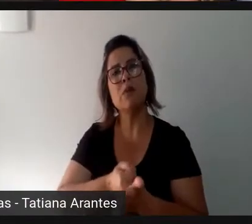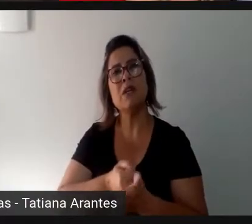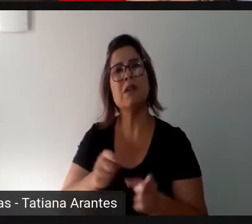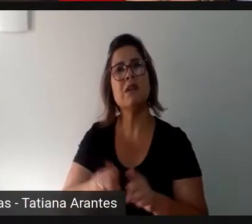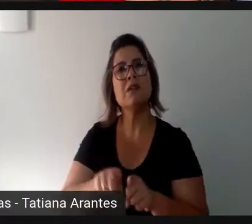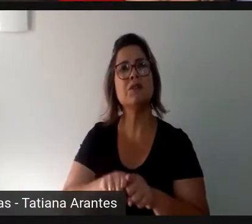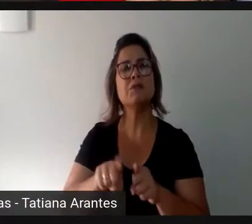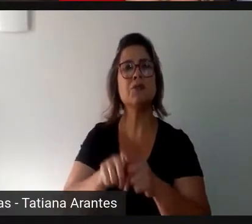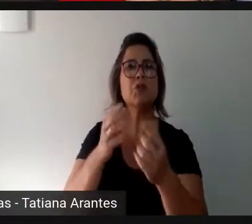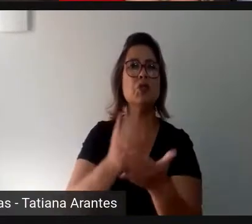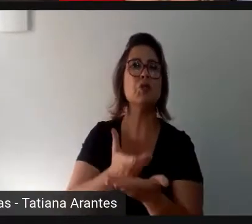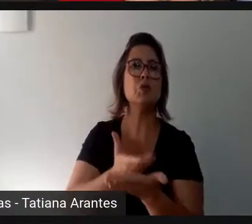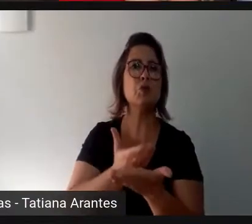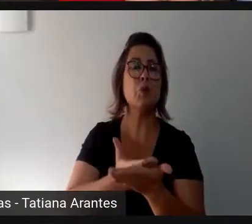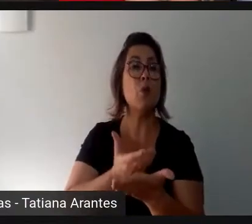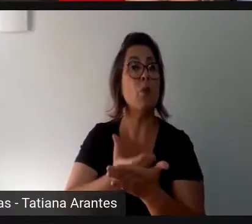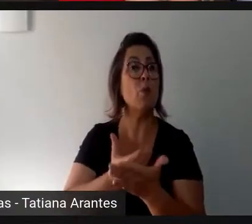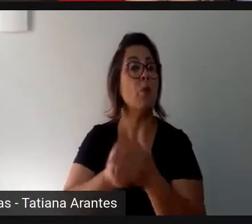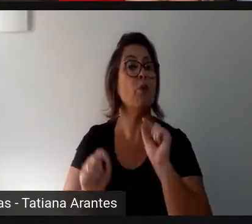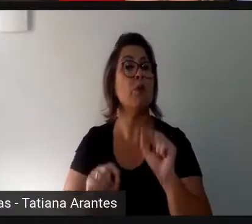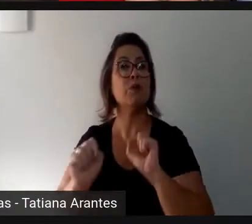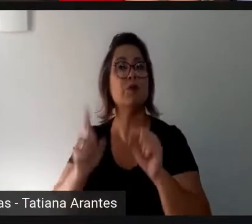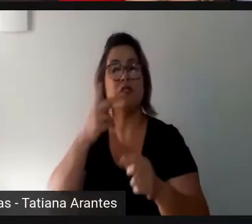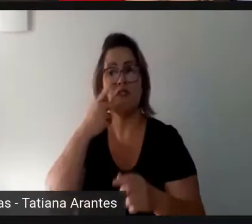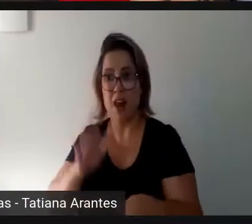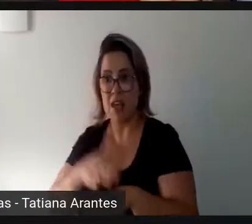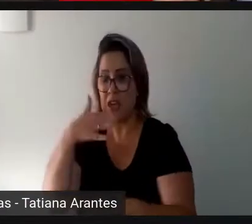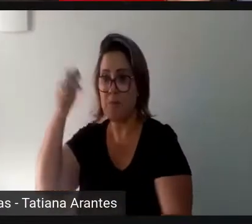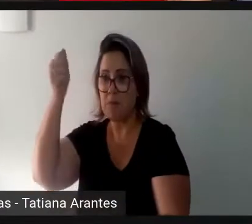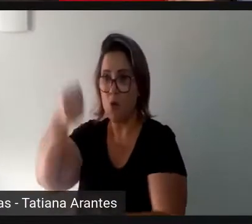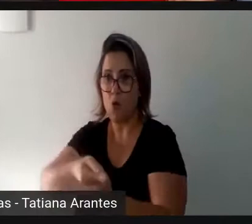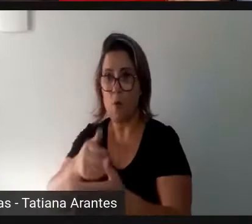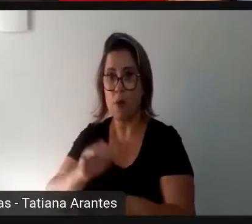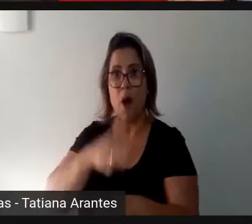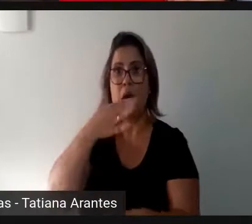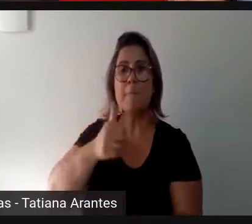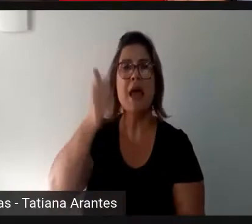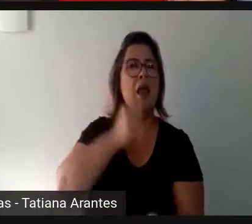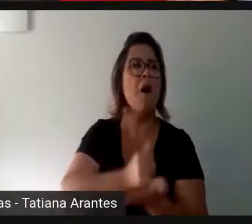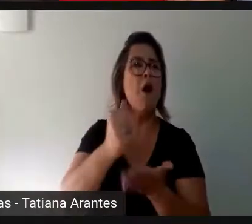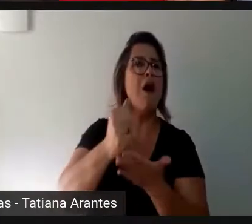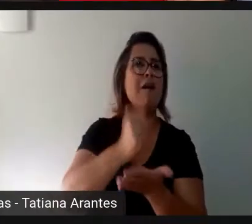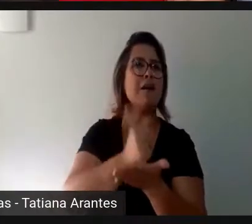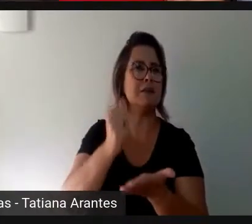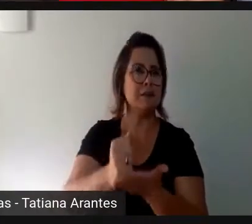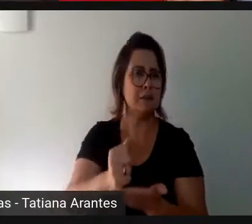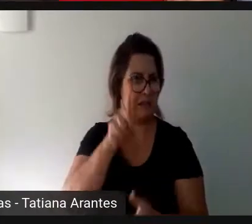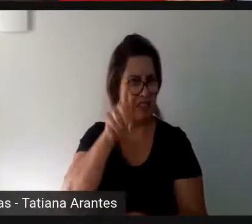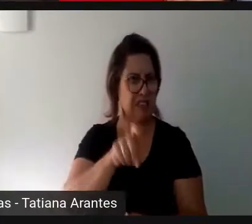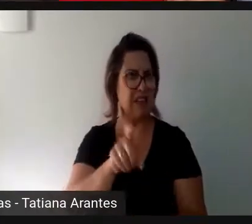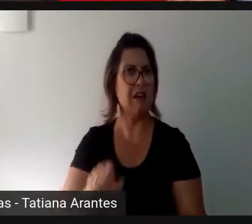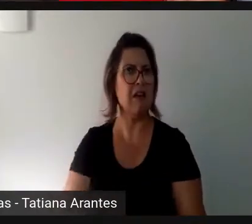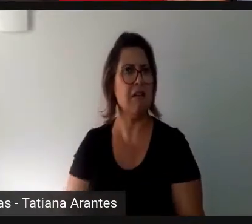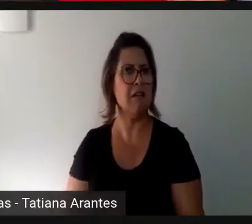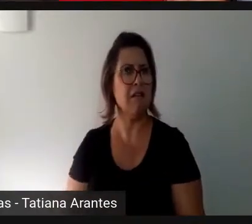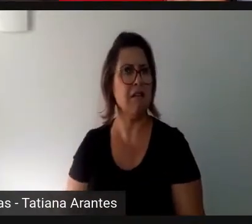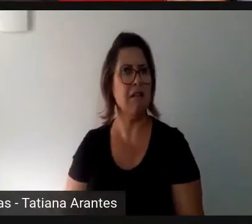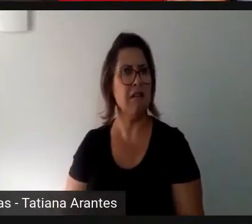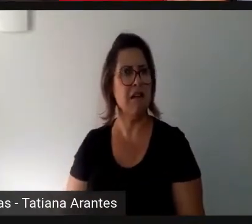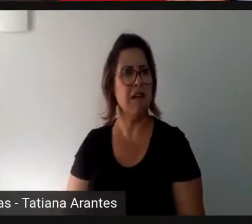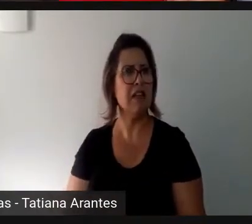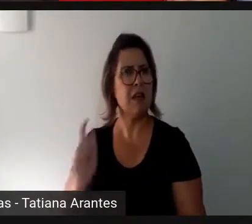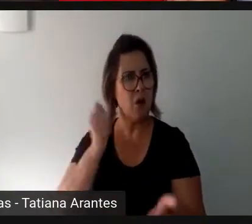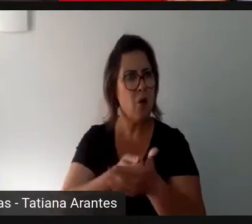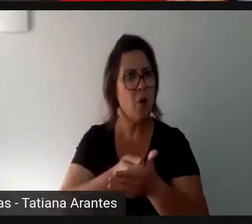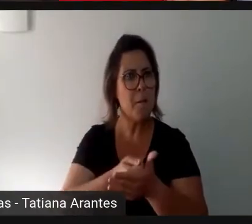técnicos preliminares, de falar que aquela compra é a melhor contratação, vem cá, essa compra, ela sozinha é a única coisa que